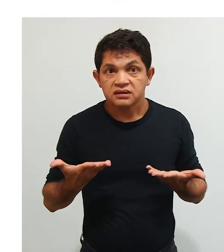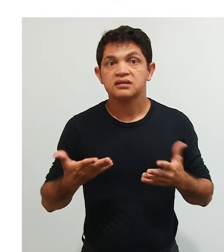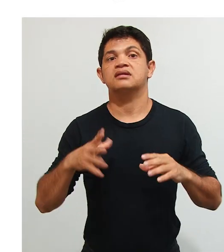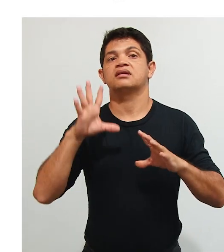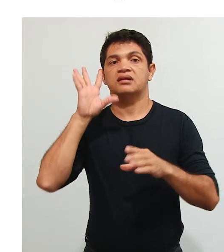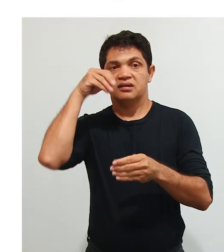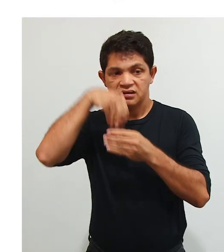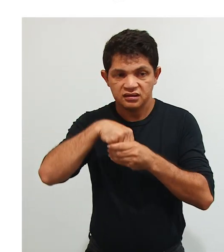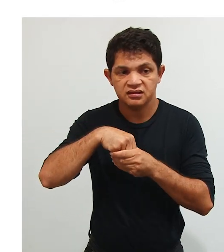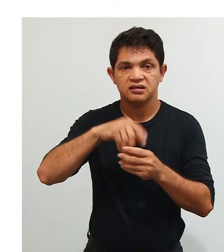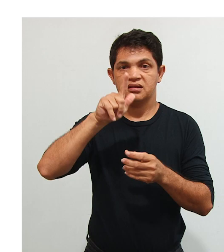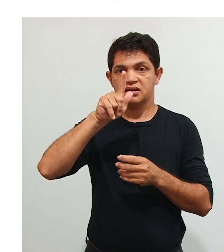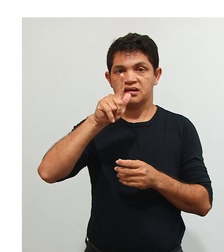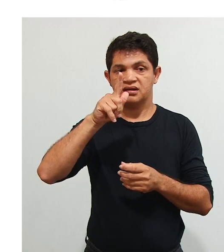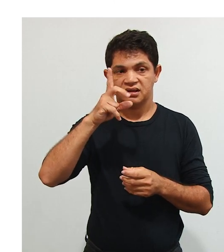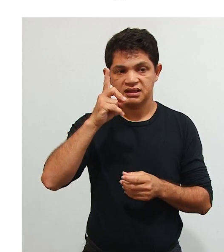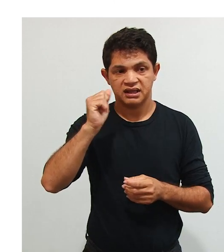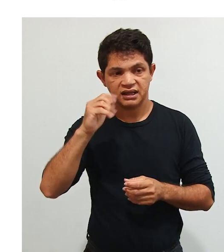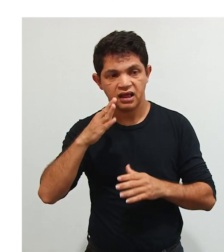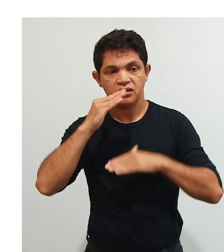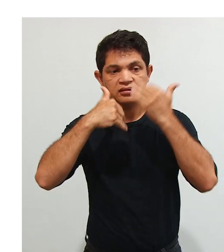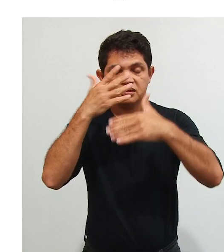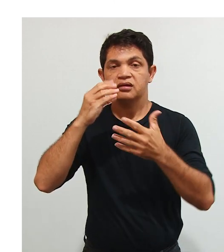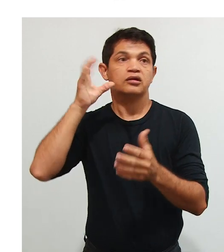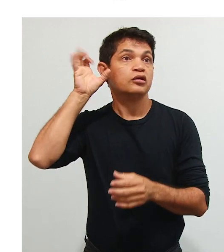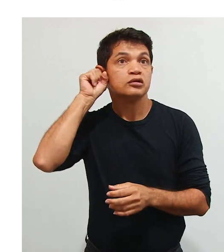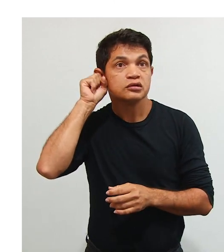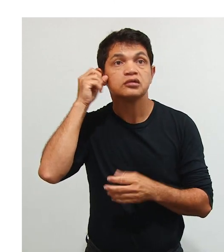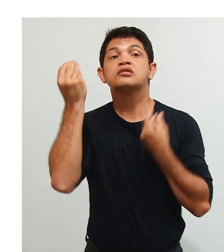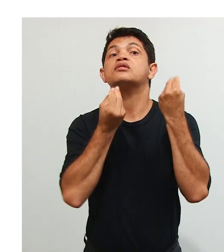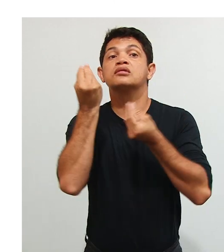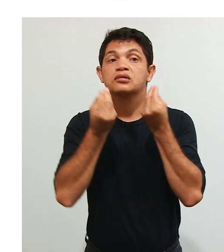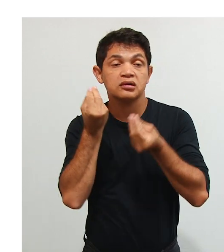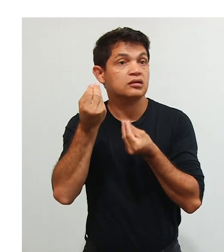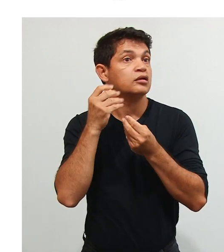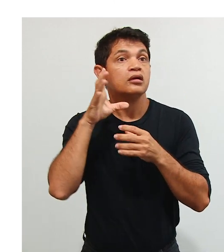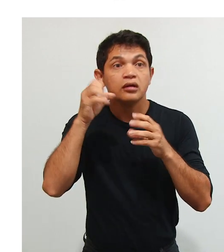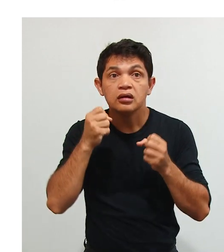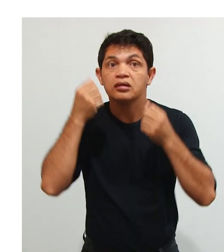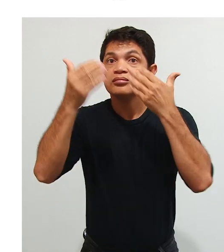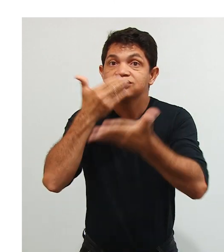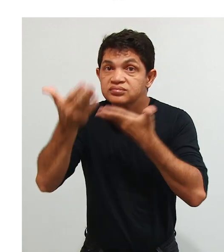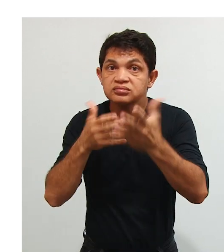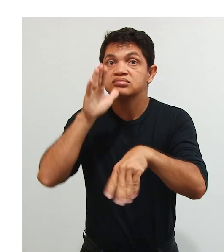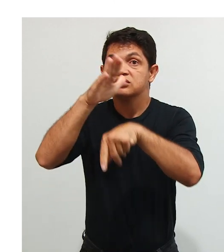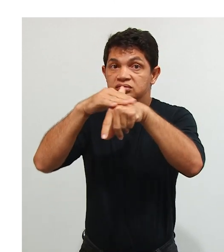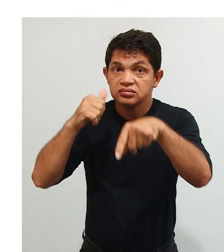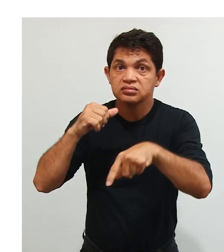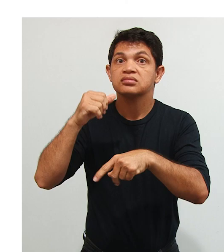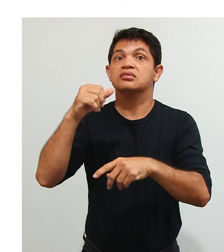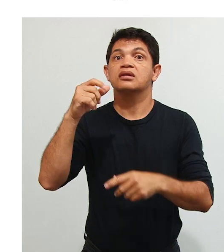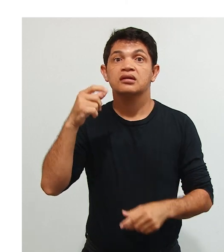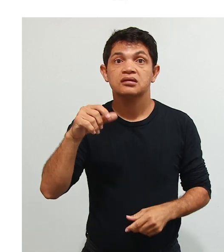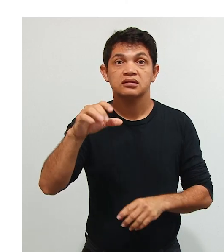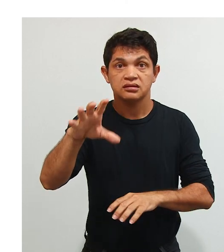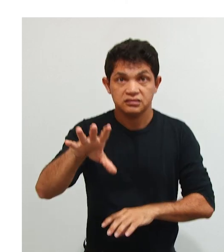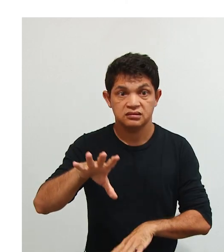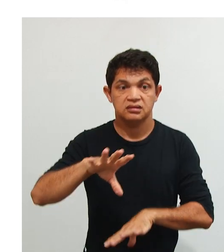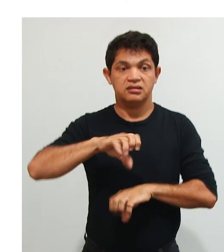E aí, para ter uma boa comunicação, a gente precisa ter uma boa escuta, é o que nós chamamos de